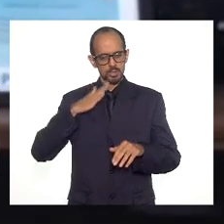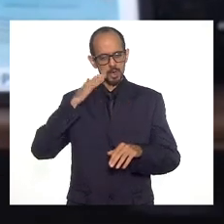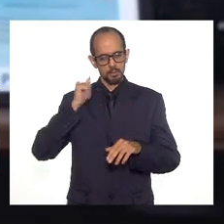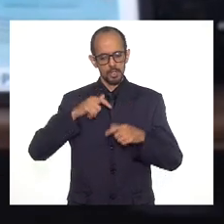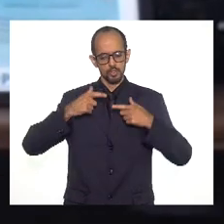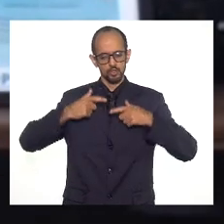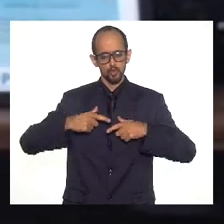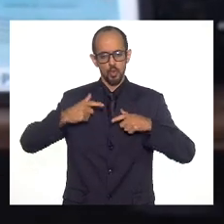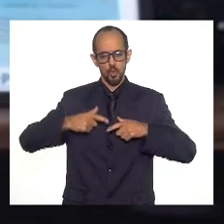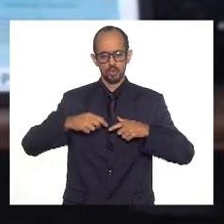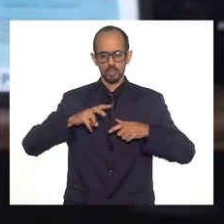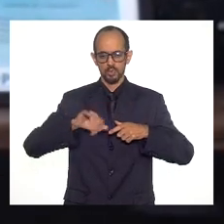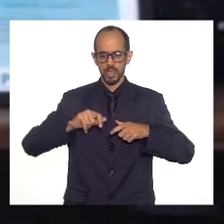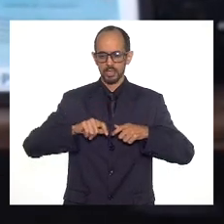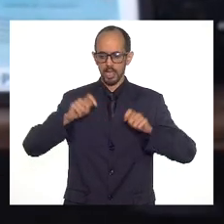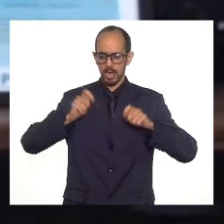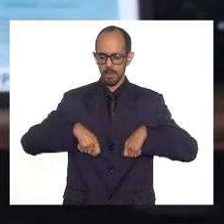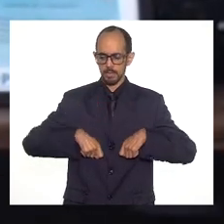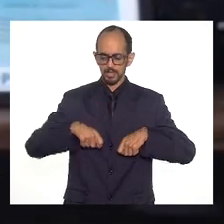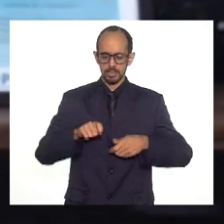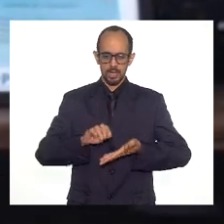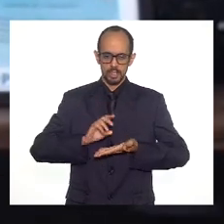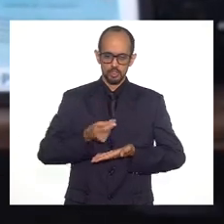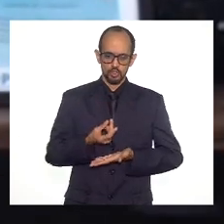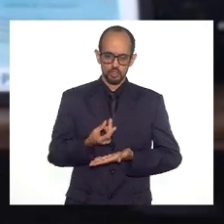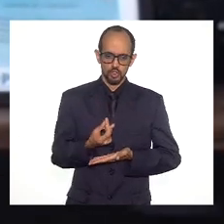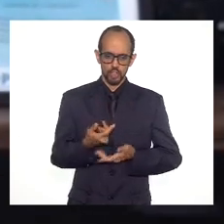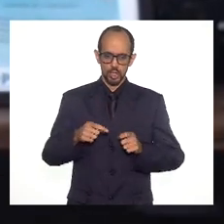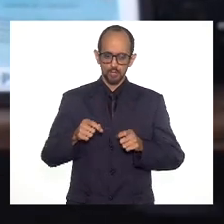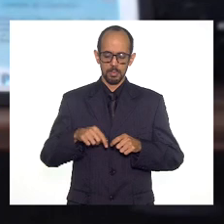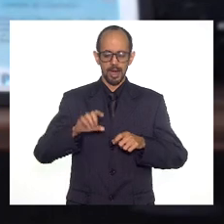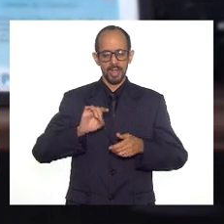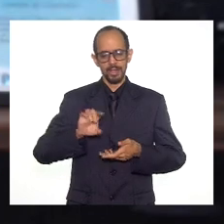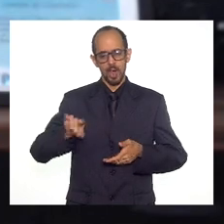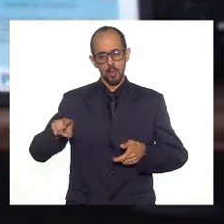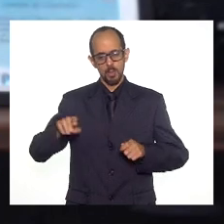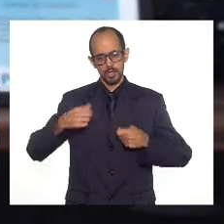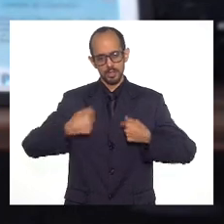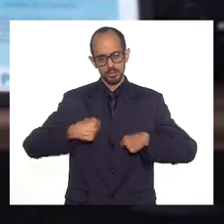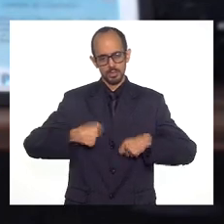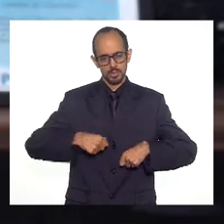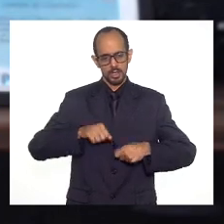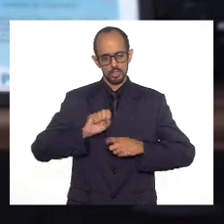recursos de cada demanda que a sociedade precisa. Então, já